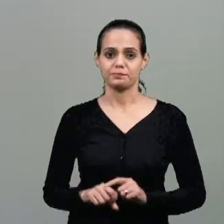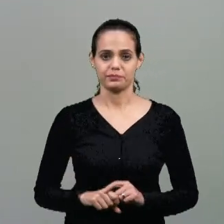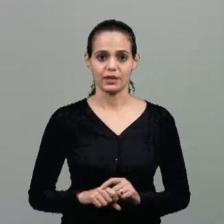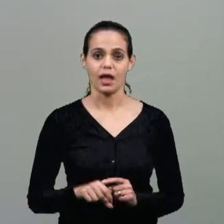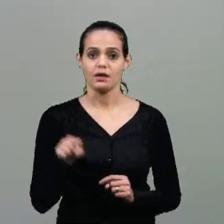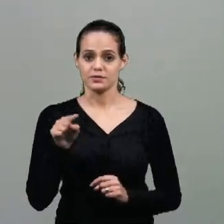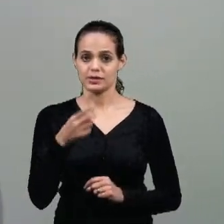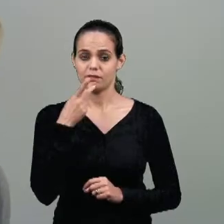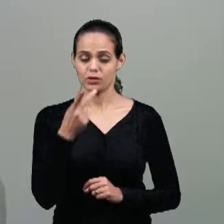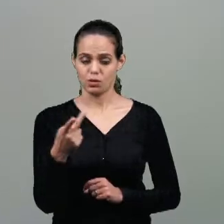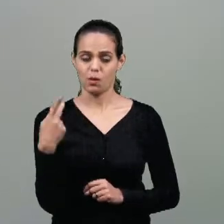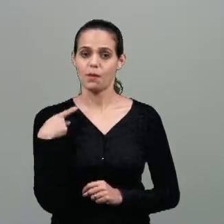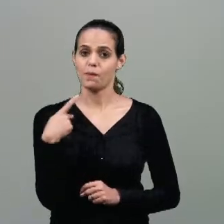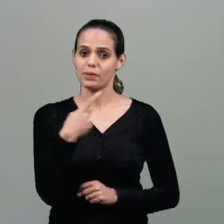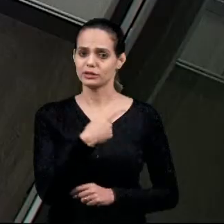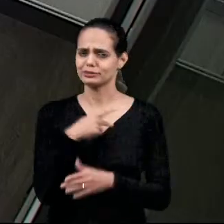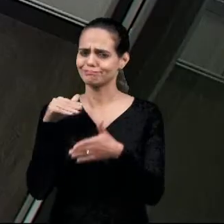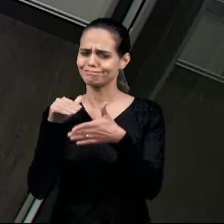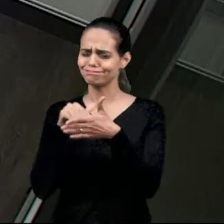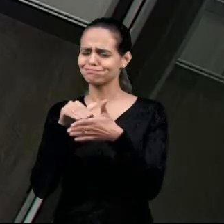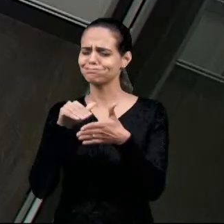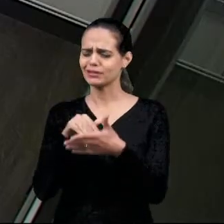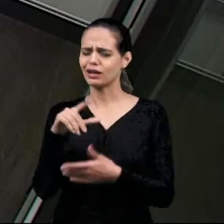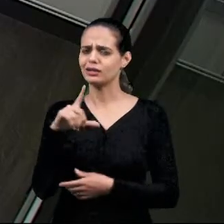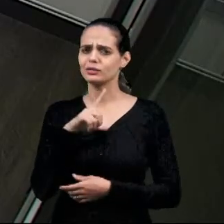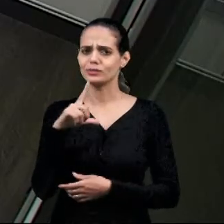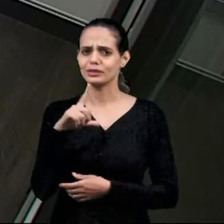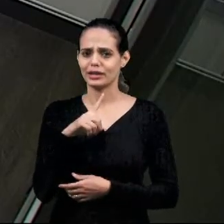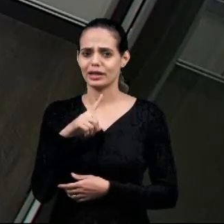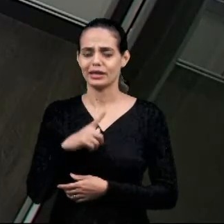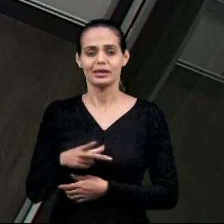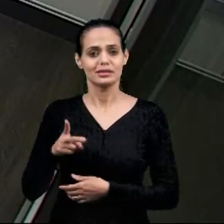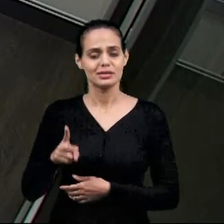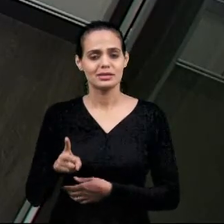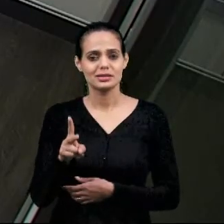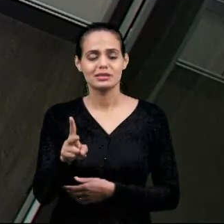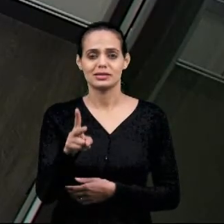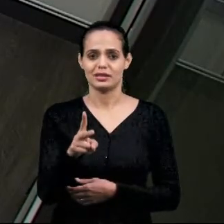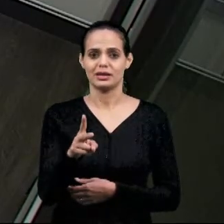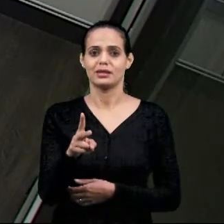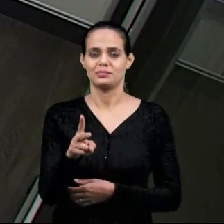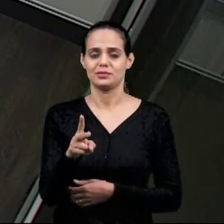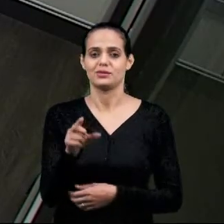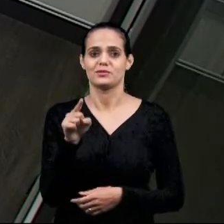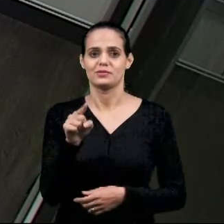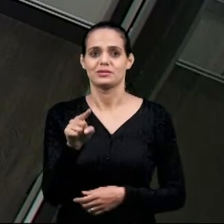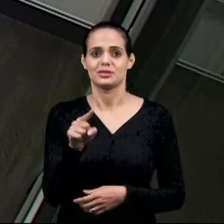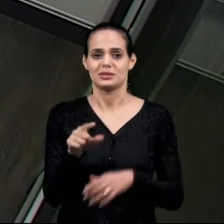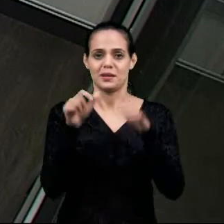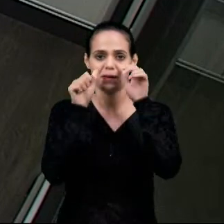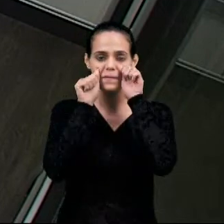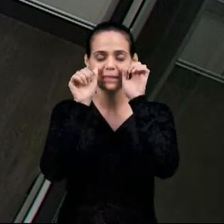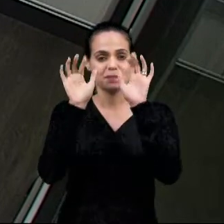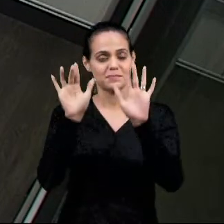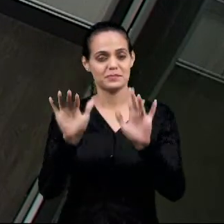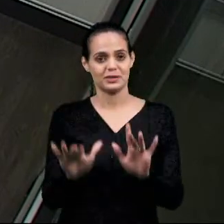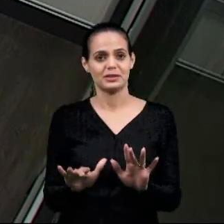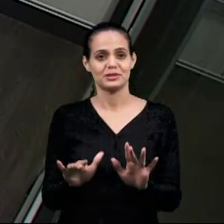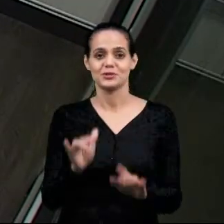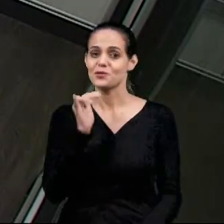disse isso aqui e vou repetir. Sempre que você receber uma bênção, conte pro pastor também, tá? Não esqueça de contar pro pastor, não,